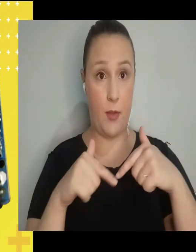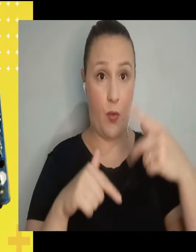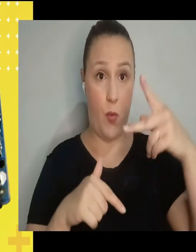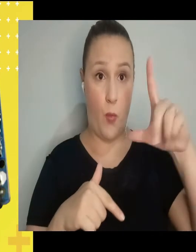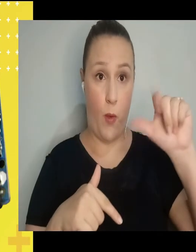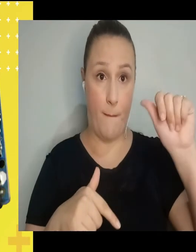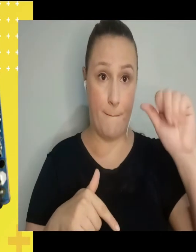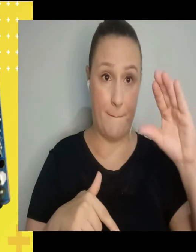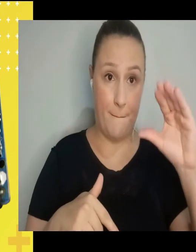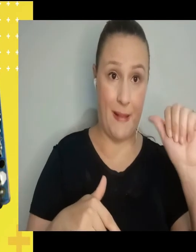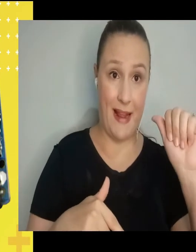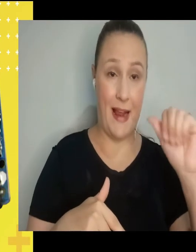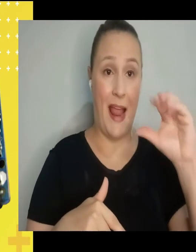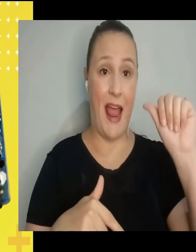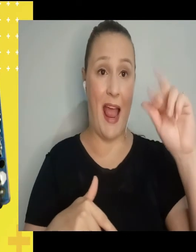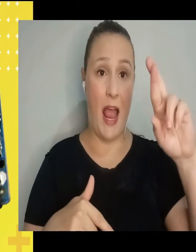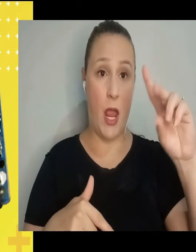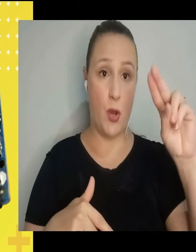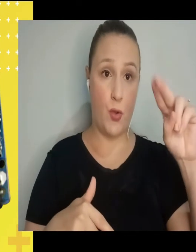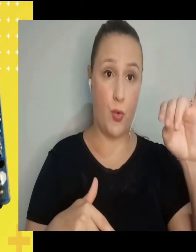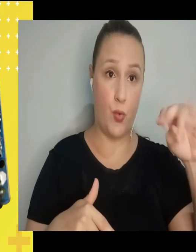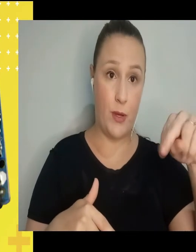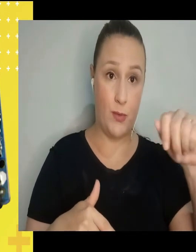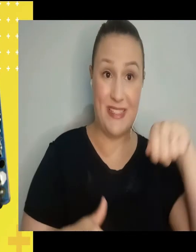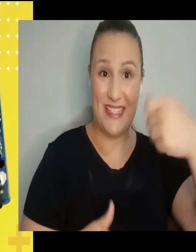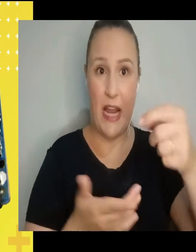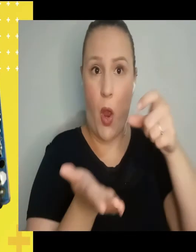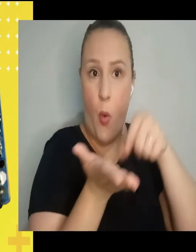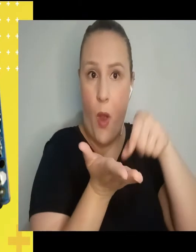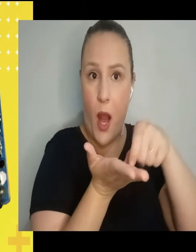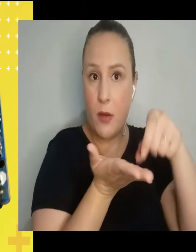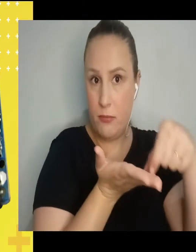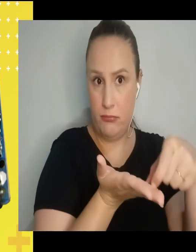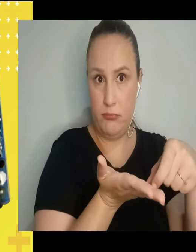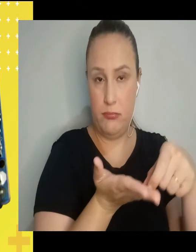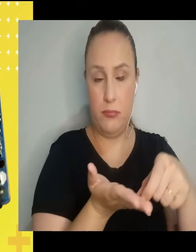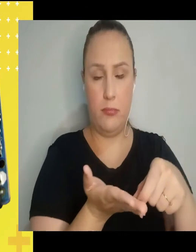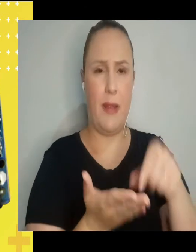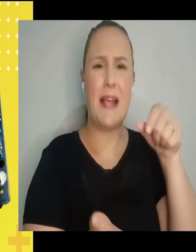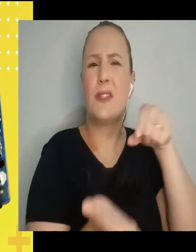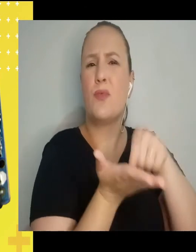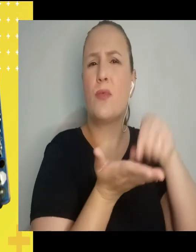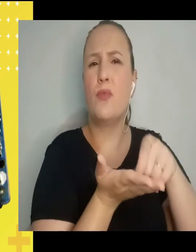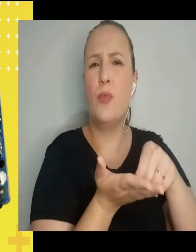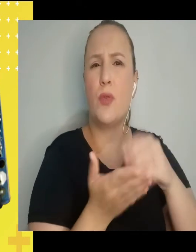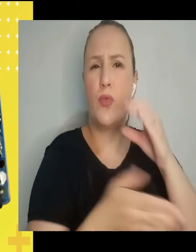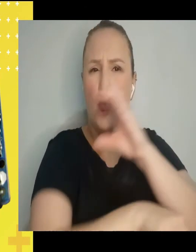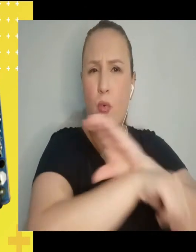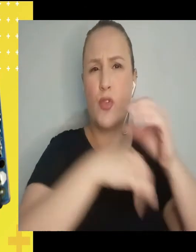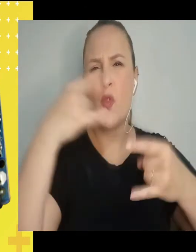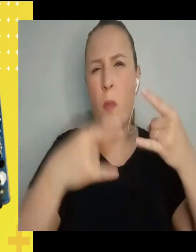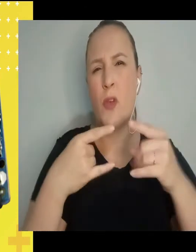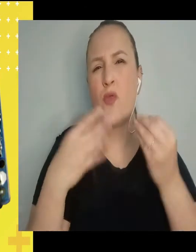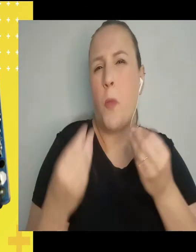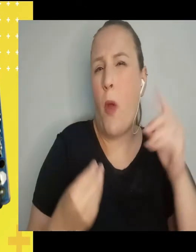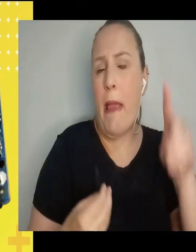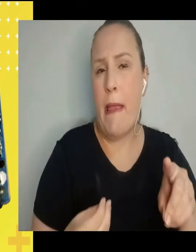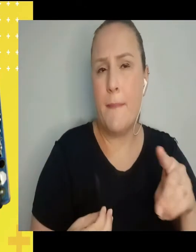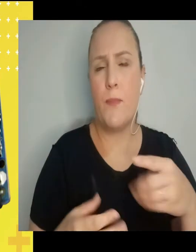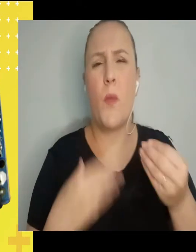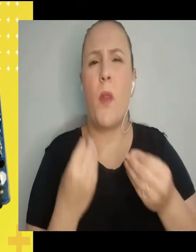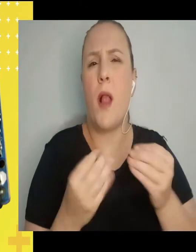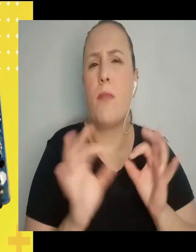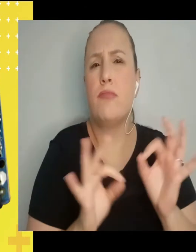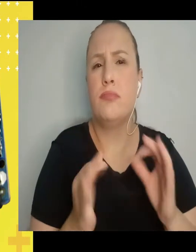E aí a gente está trabalhando com a placa Arduino. A placa Arduino do nosso curso de robótica,